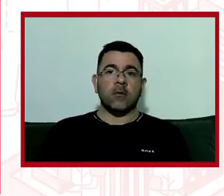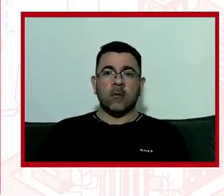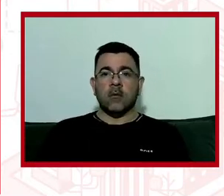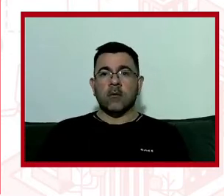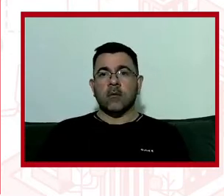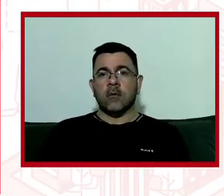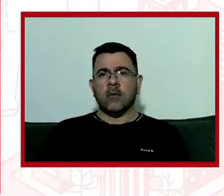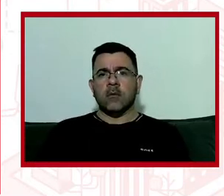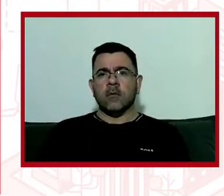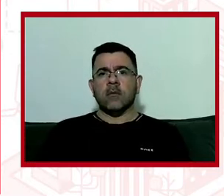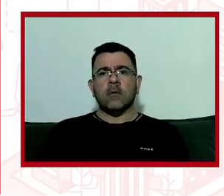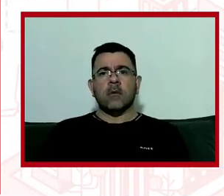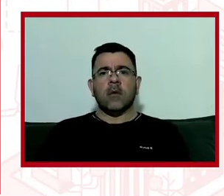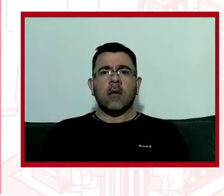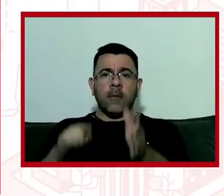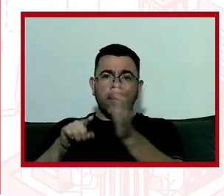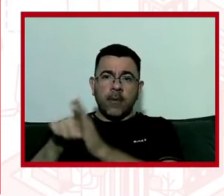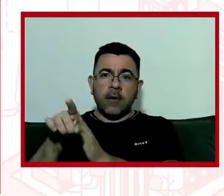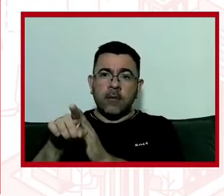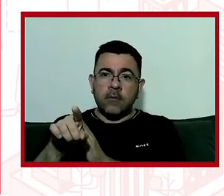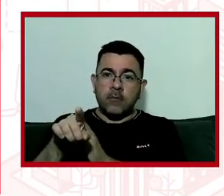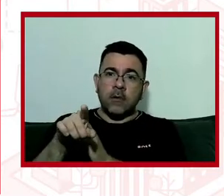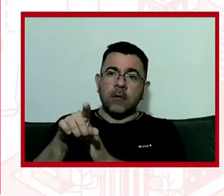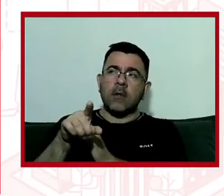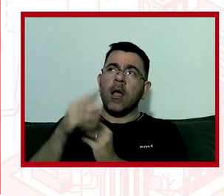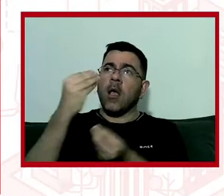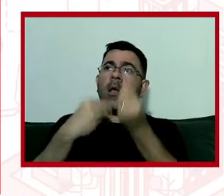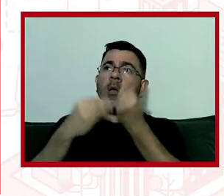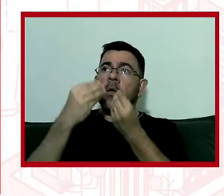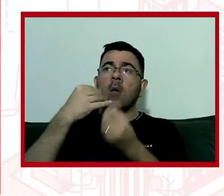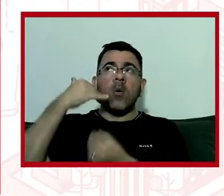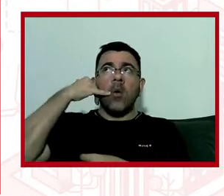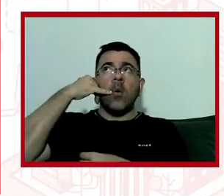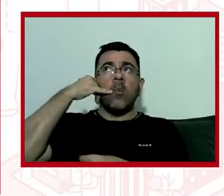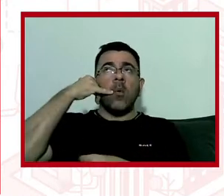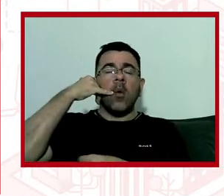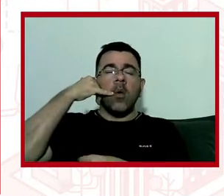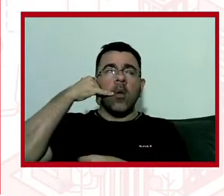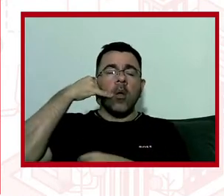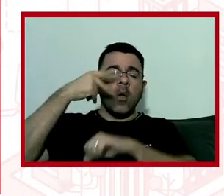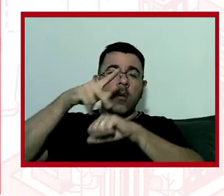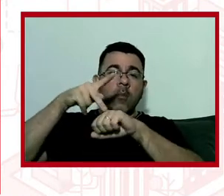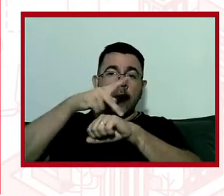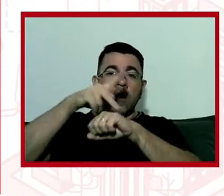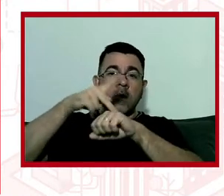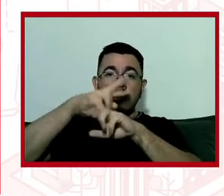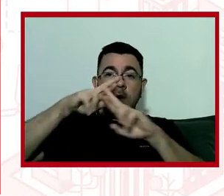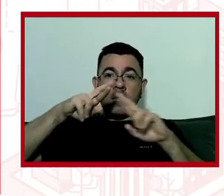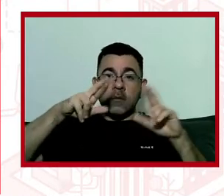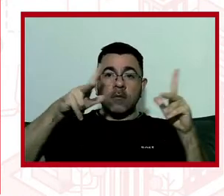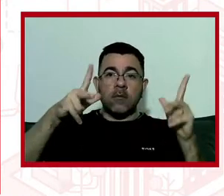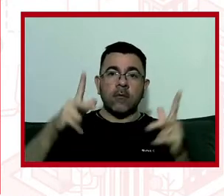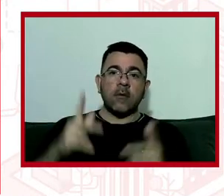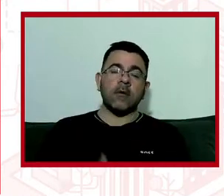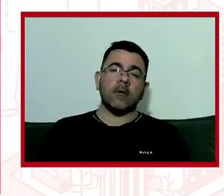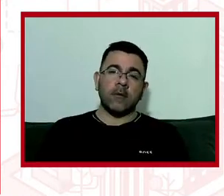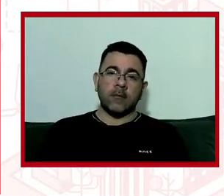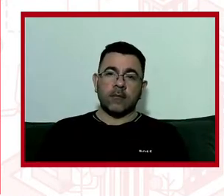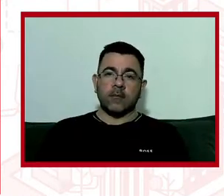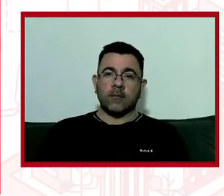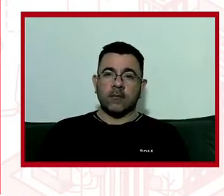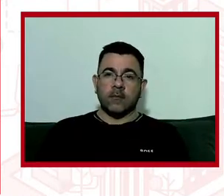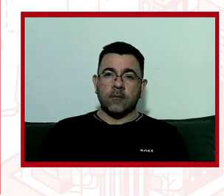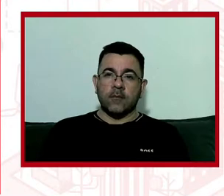exterior viria o WhatsApp e viria as teles então a licitação que João foi relator lá em a licitação